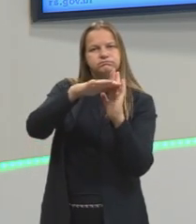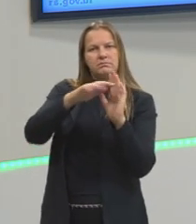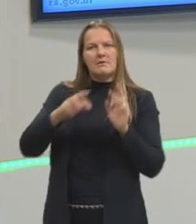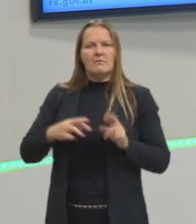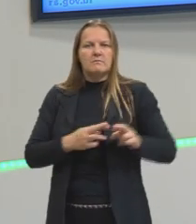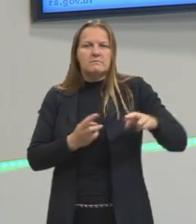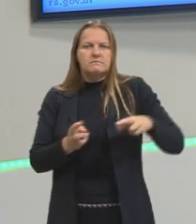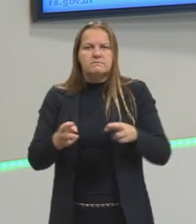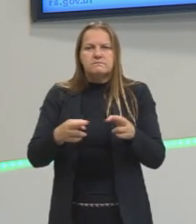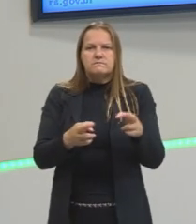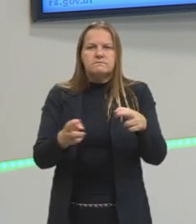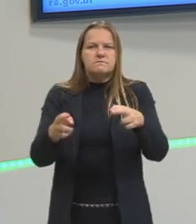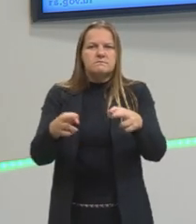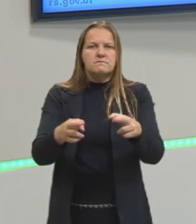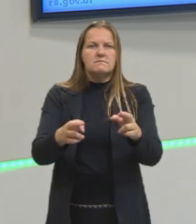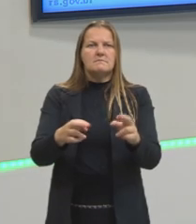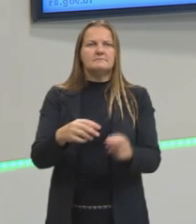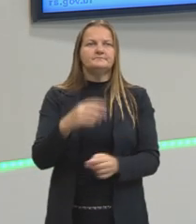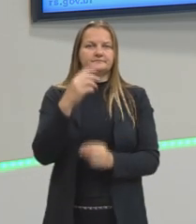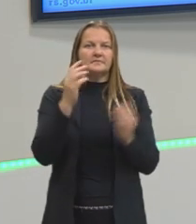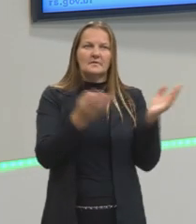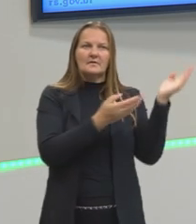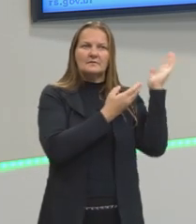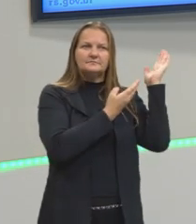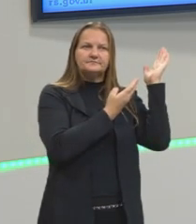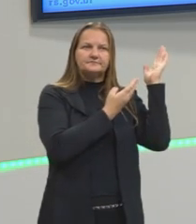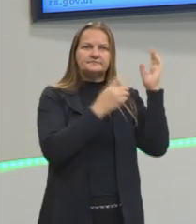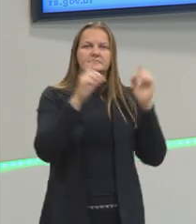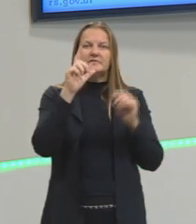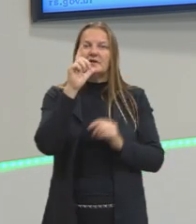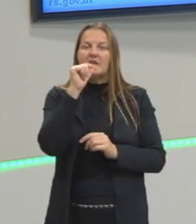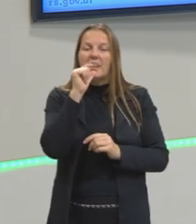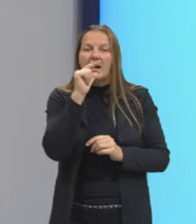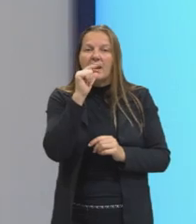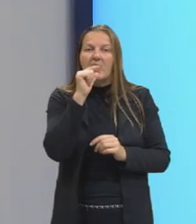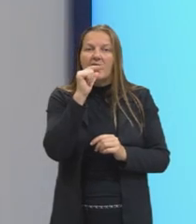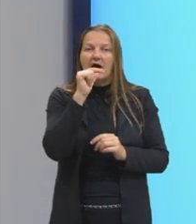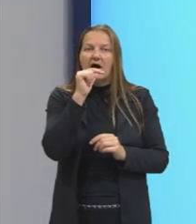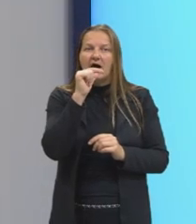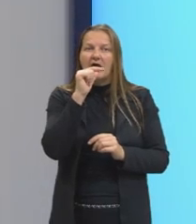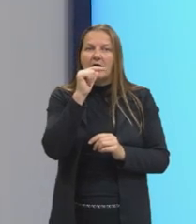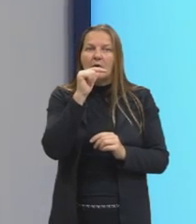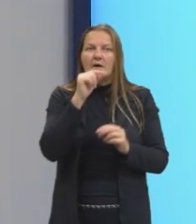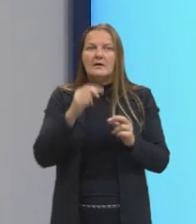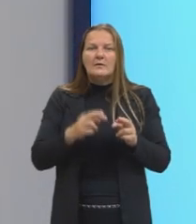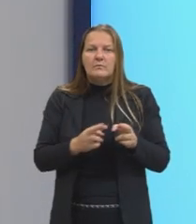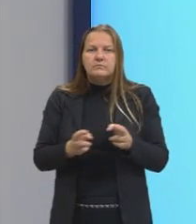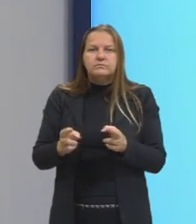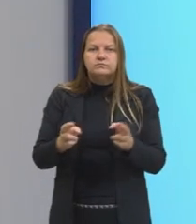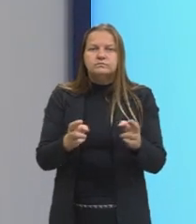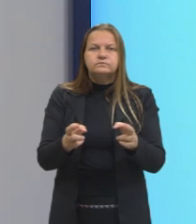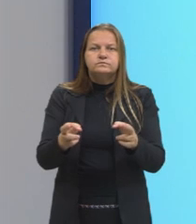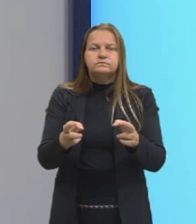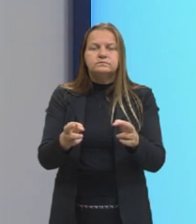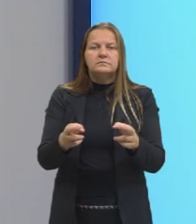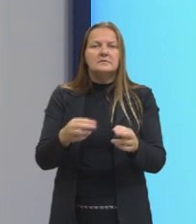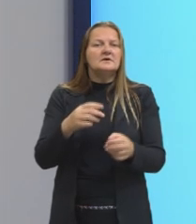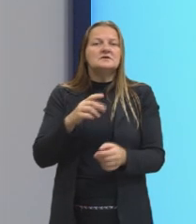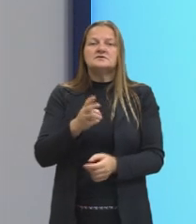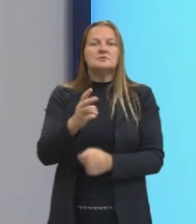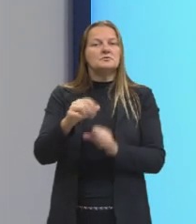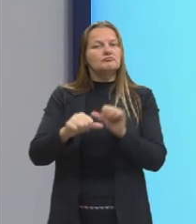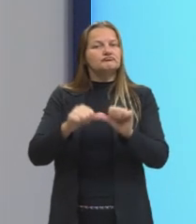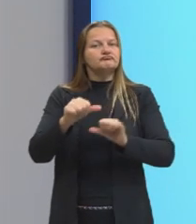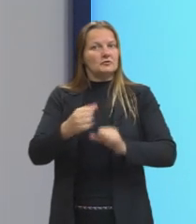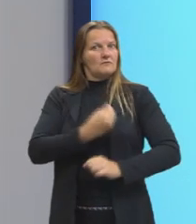aqui nessa nessa imagem eu mostrar a enchente certo Rio ele não é algo estanque